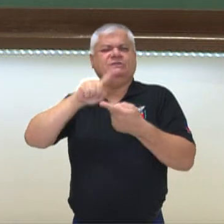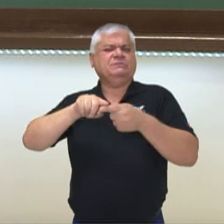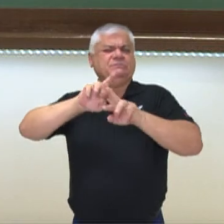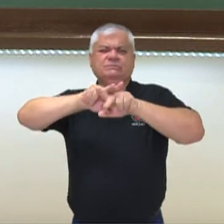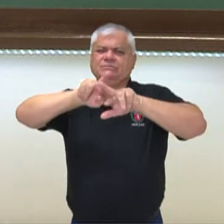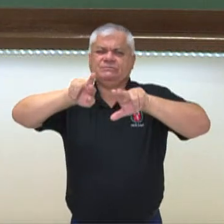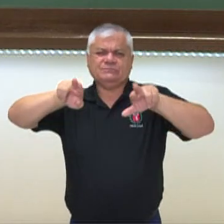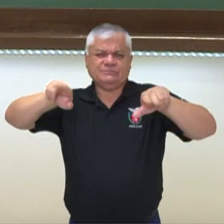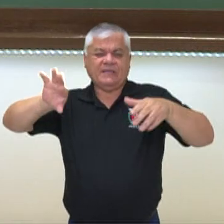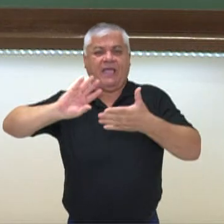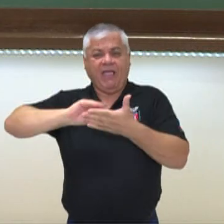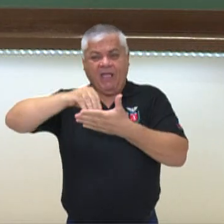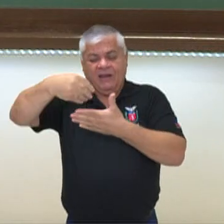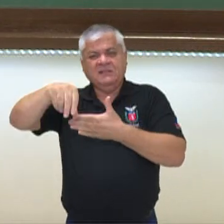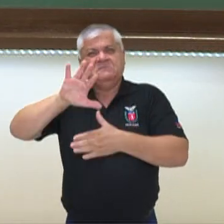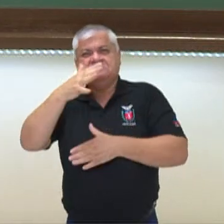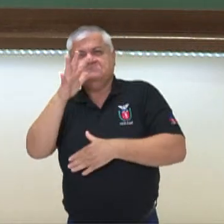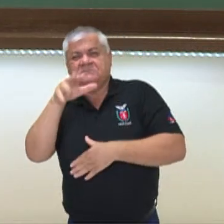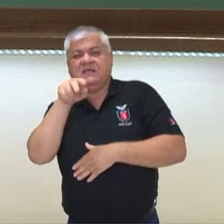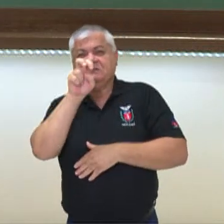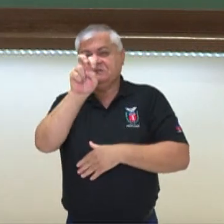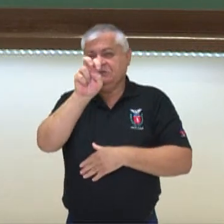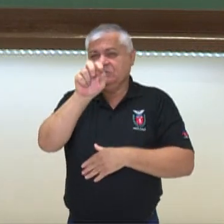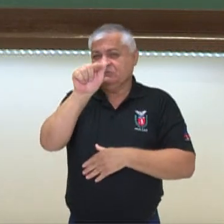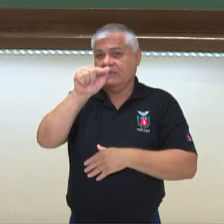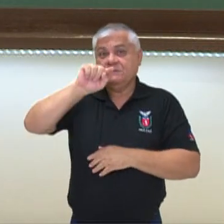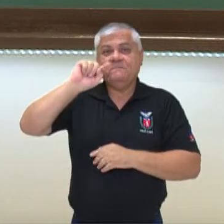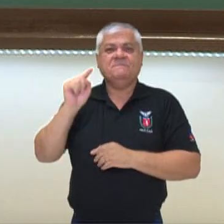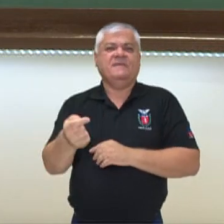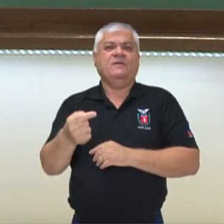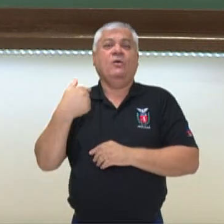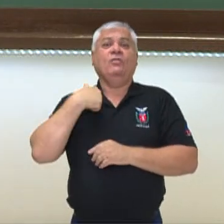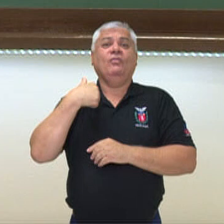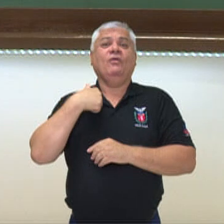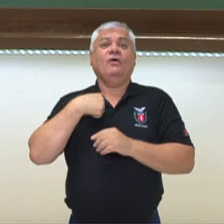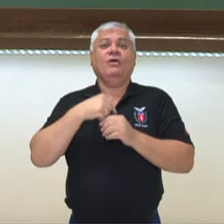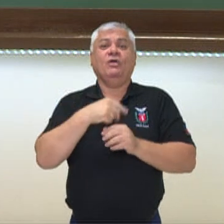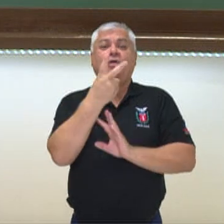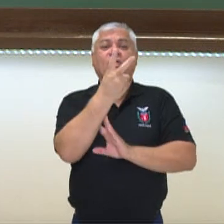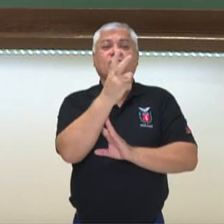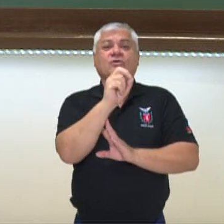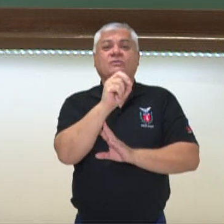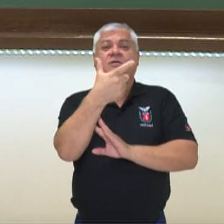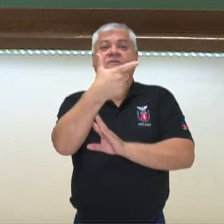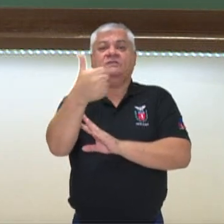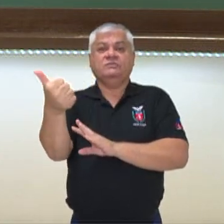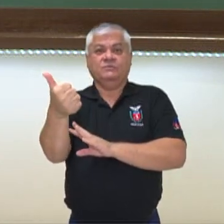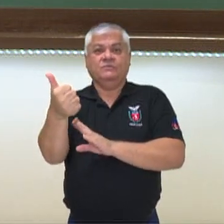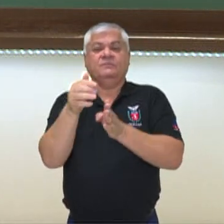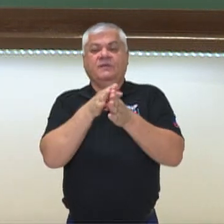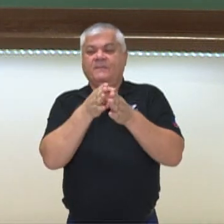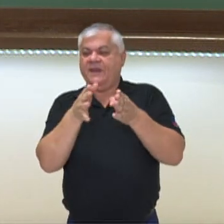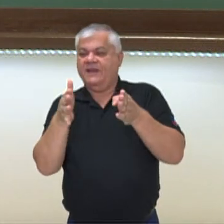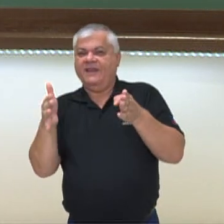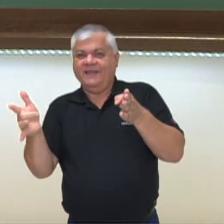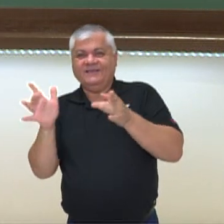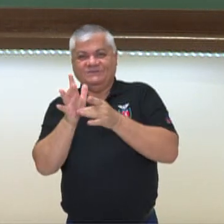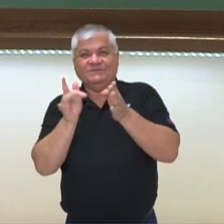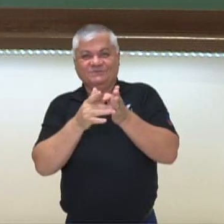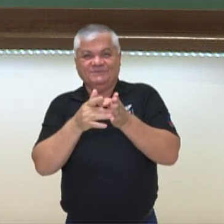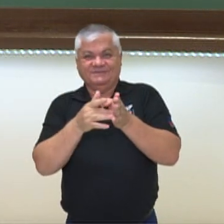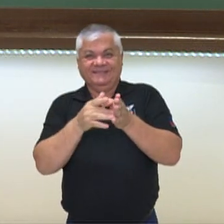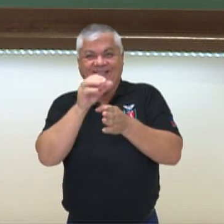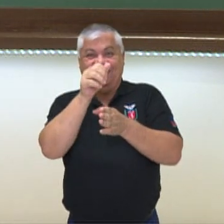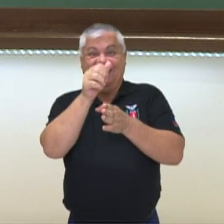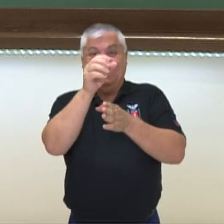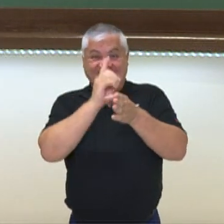azteca, muitos calendários estão entre 5 e 7.000. O nosso está no 2021, porque é 2021 depois de Cristo. Então tem depois de